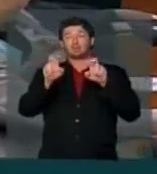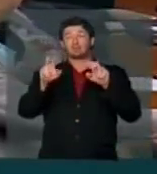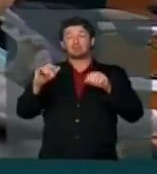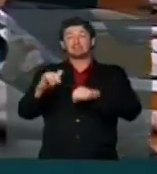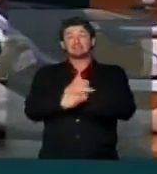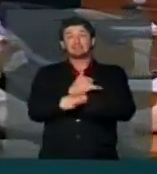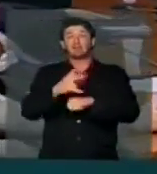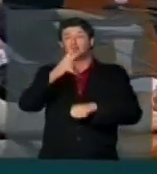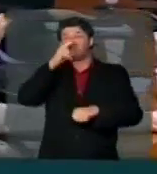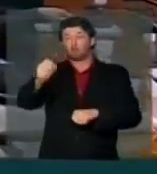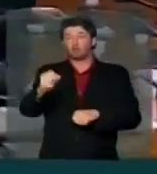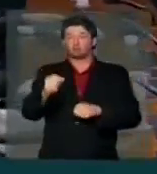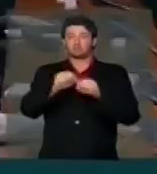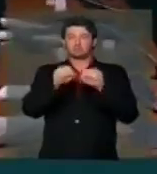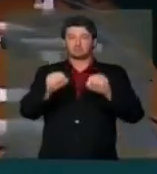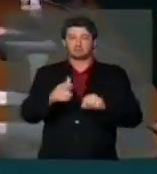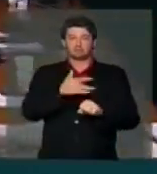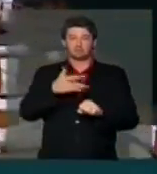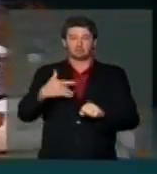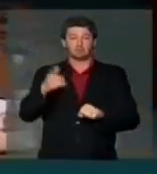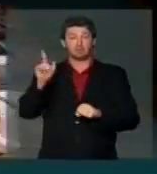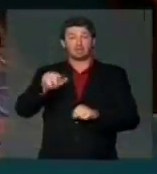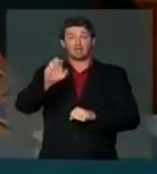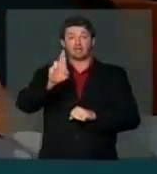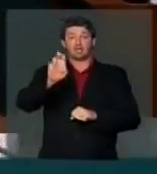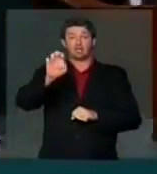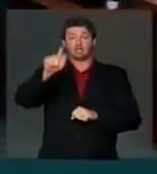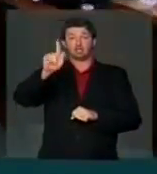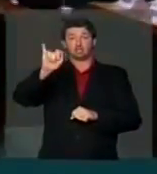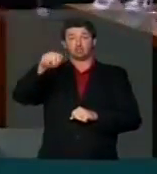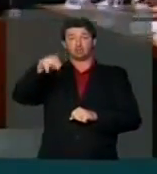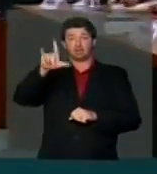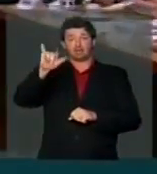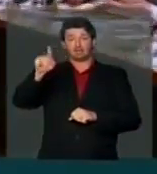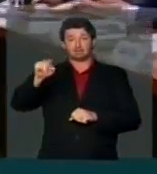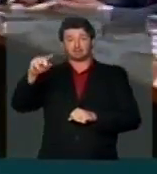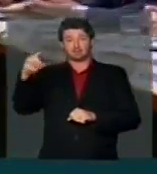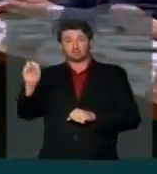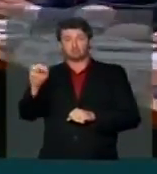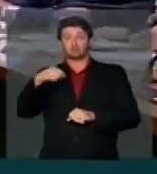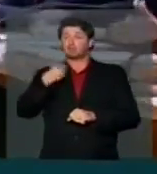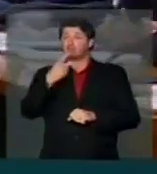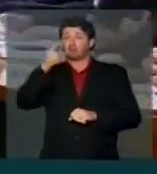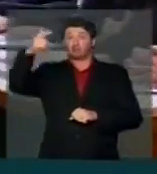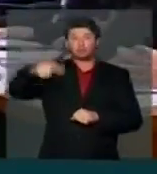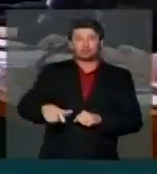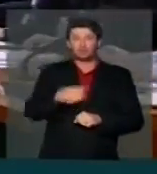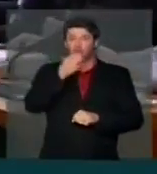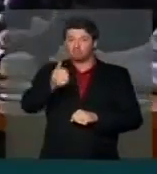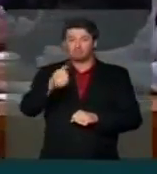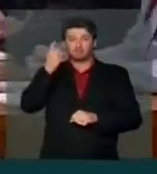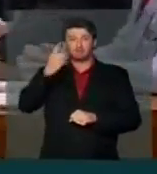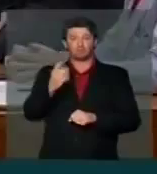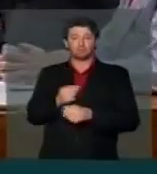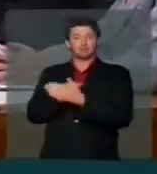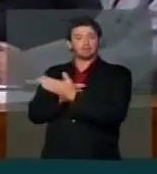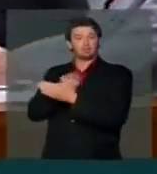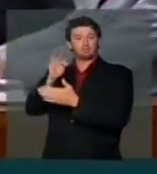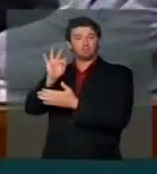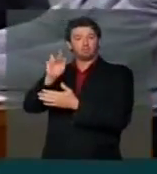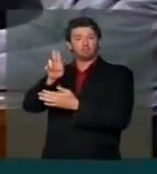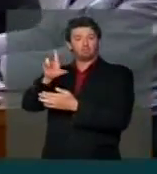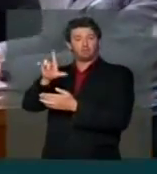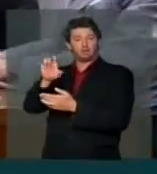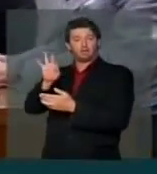para o sistema público de saúde, que é o problema da regionalização. E hoje eu tenho que começar elogiando mais uma vez o deputado Paulo Poletto, presidindo